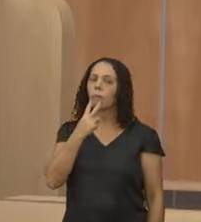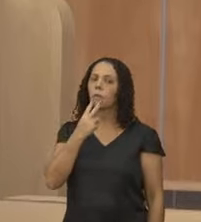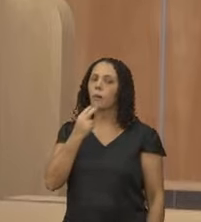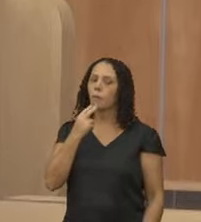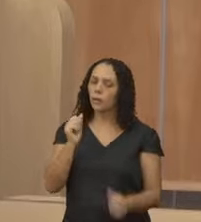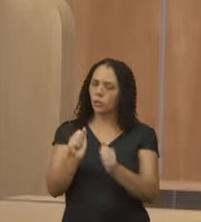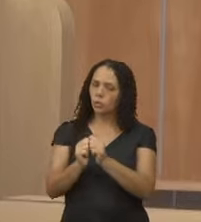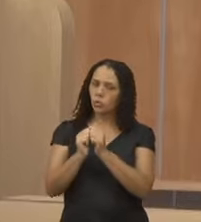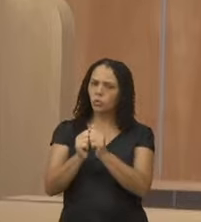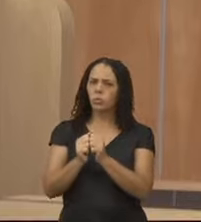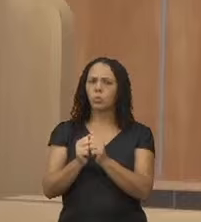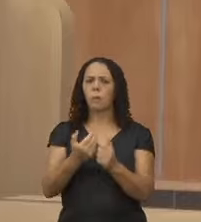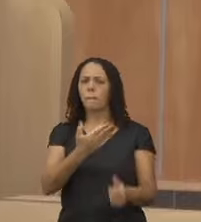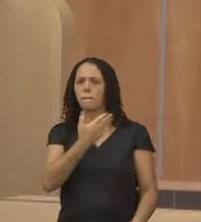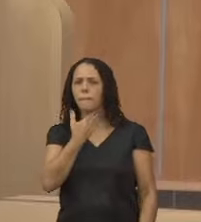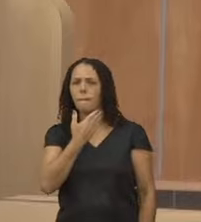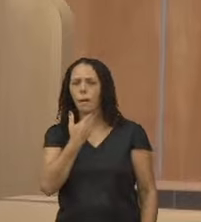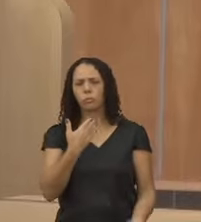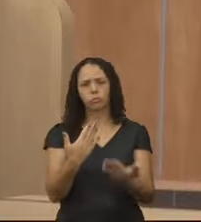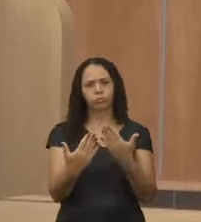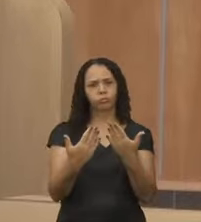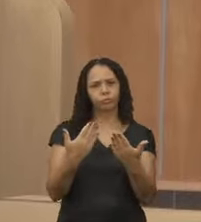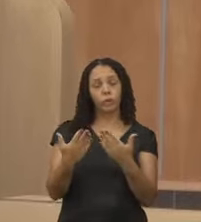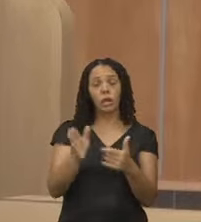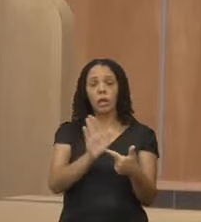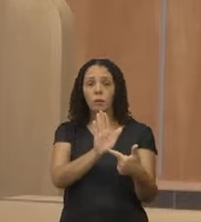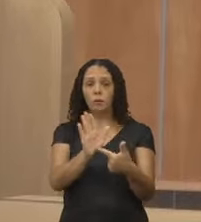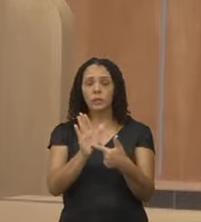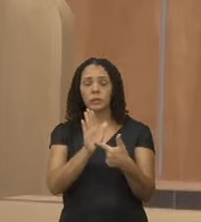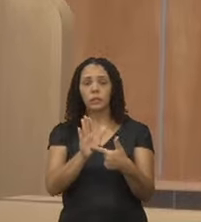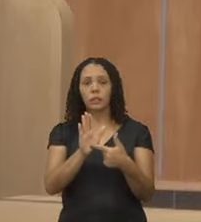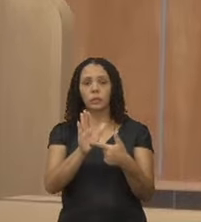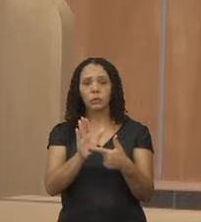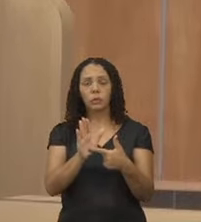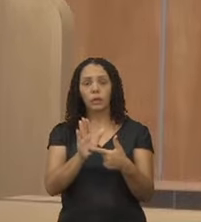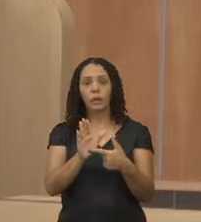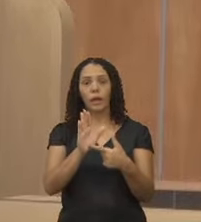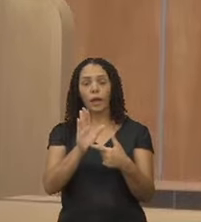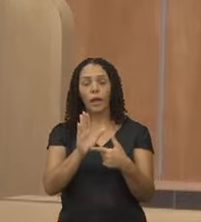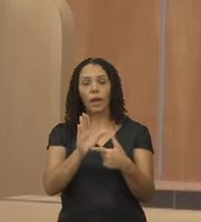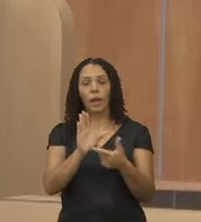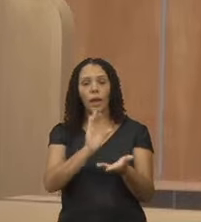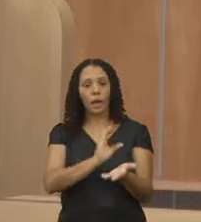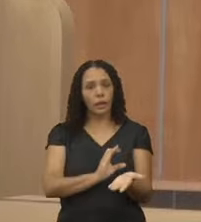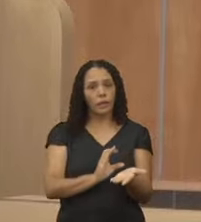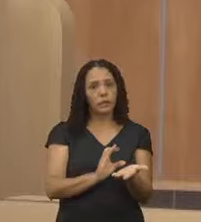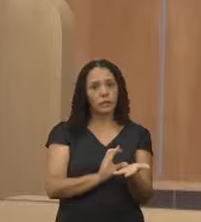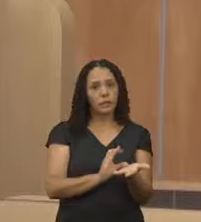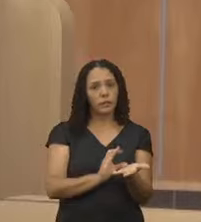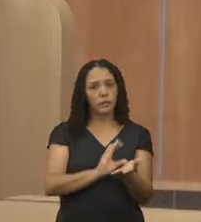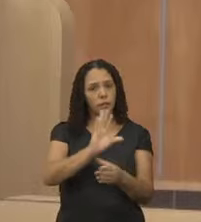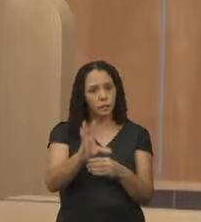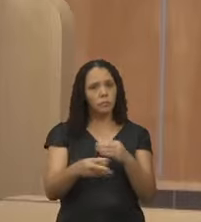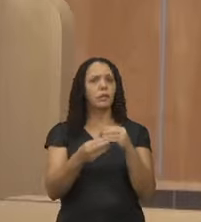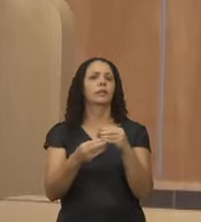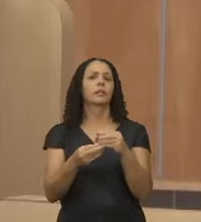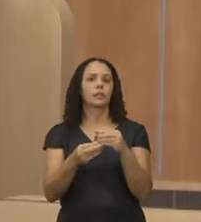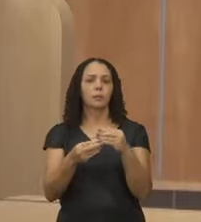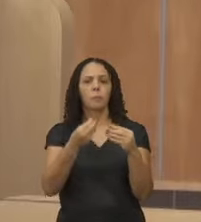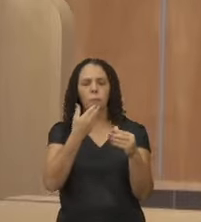gente teve um bate-papo com vocês, apresentando inclusive as emendas que nós confeccionamos, com o objetivo de aprimorar